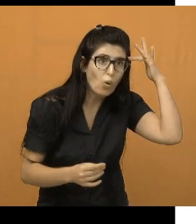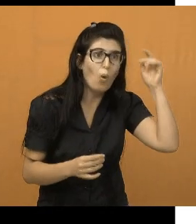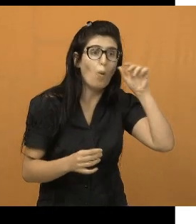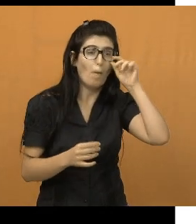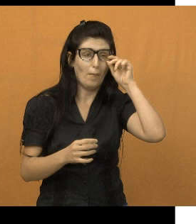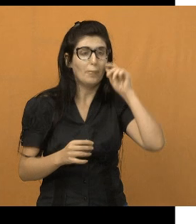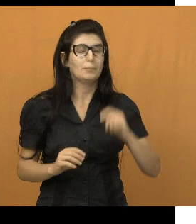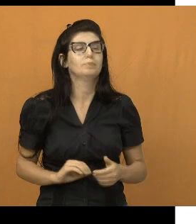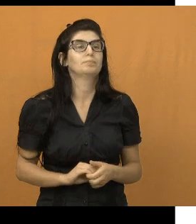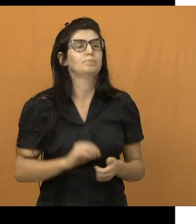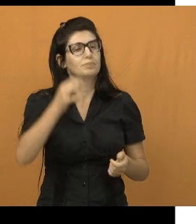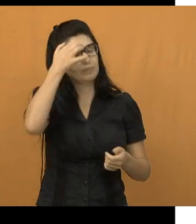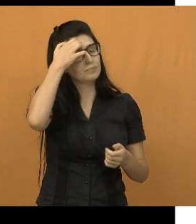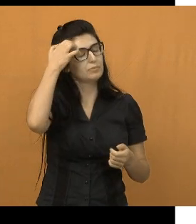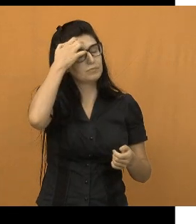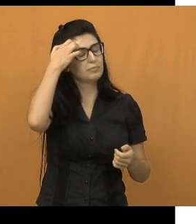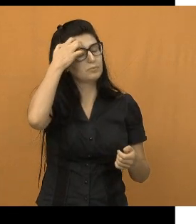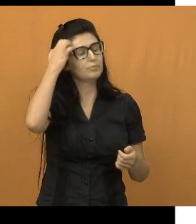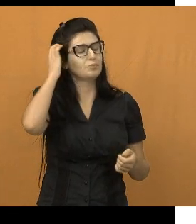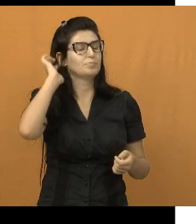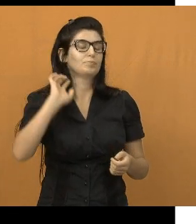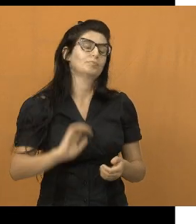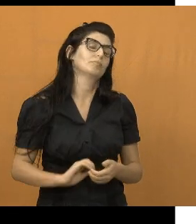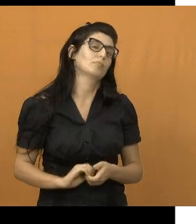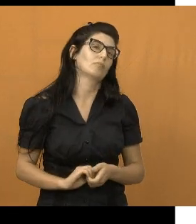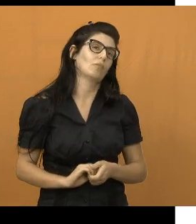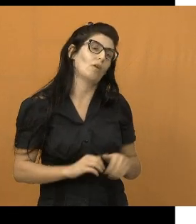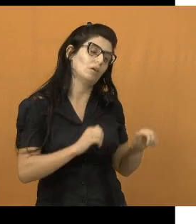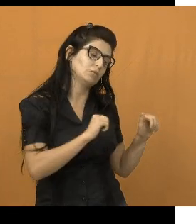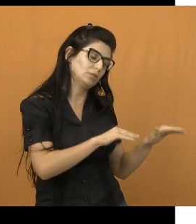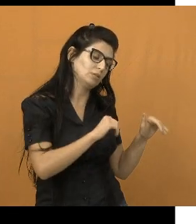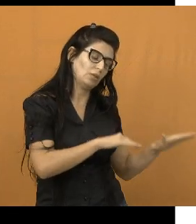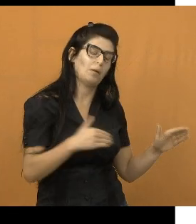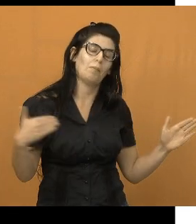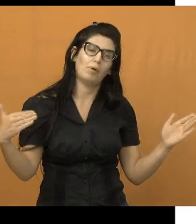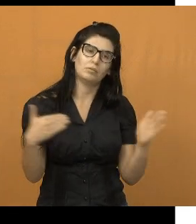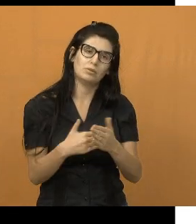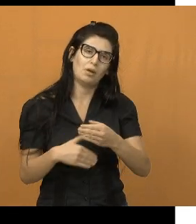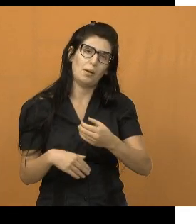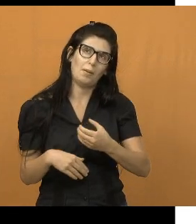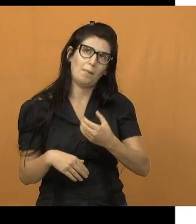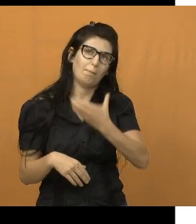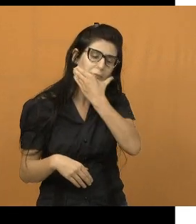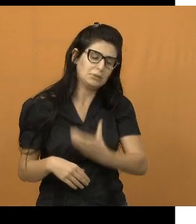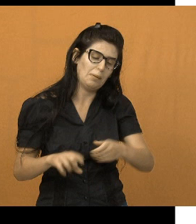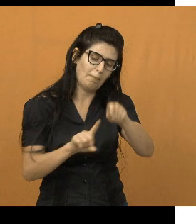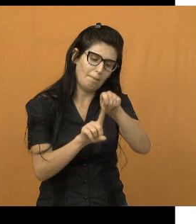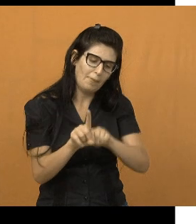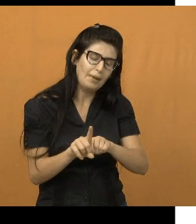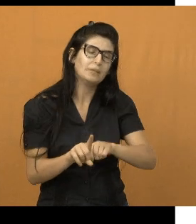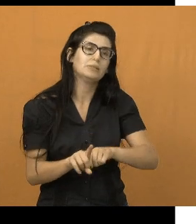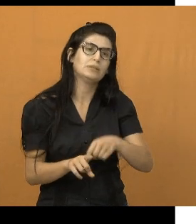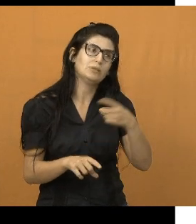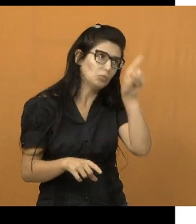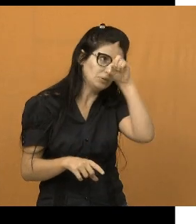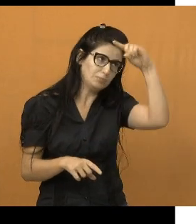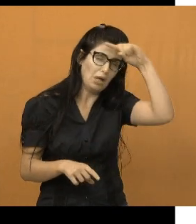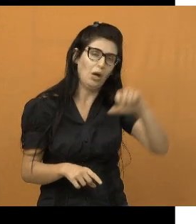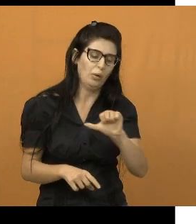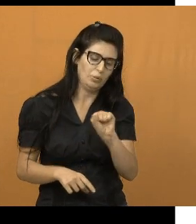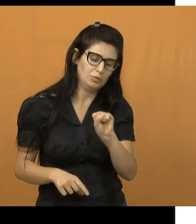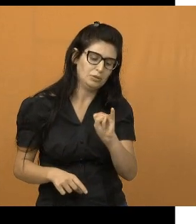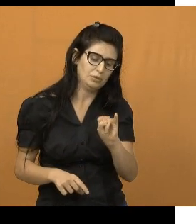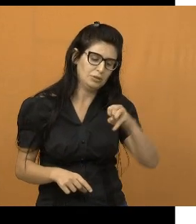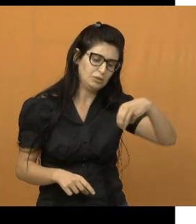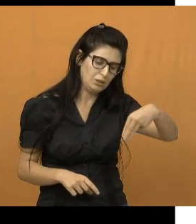terceiro quadrimestre com relação aos atendimentos gerados no SIM, em função dos mutirões que ocorreram ao longo